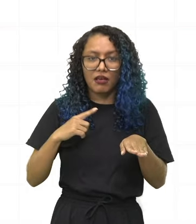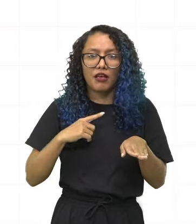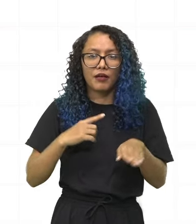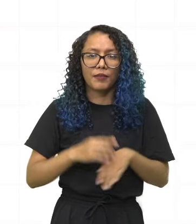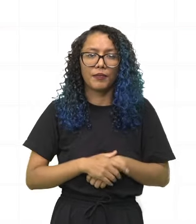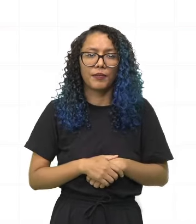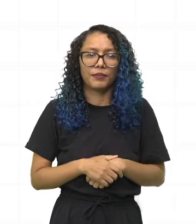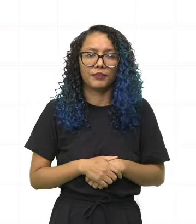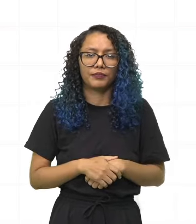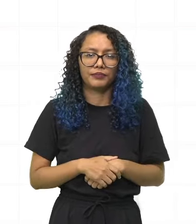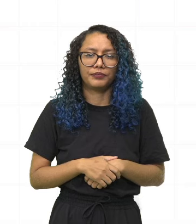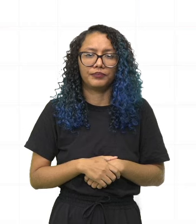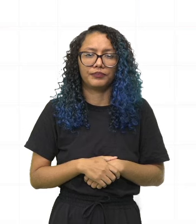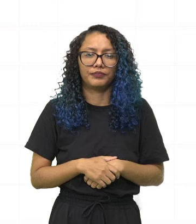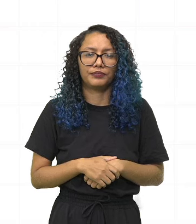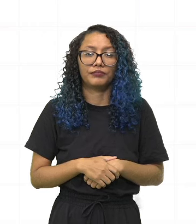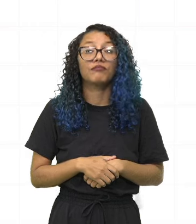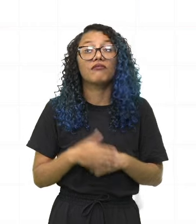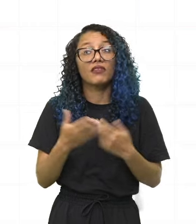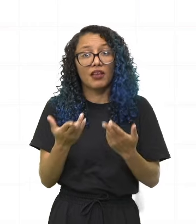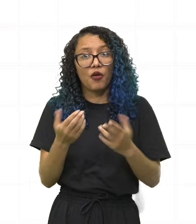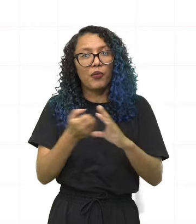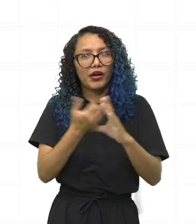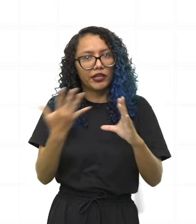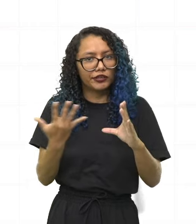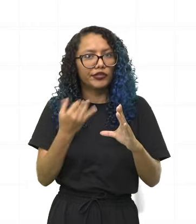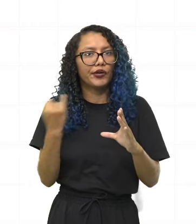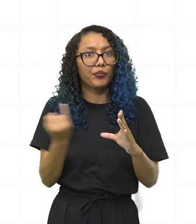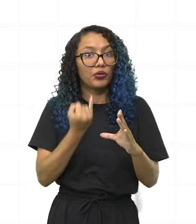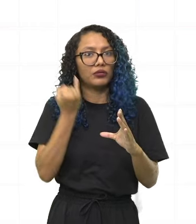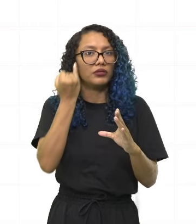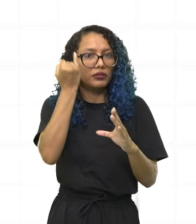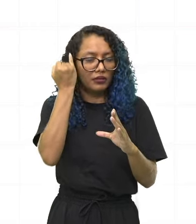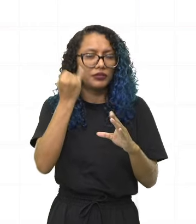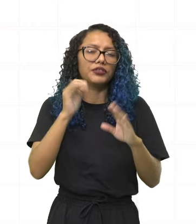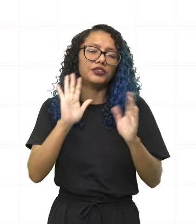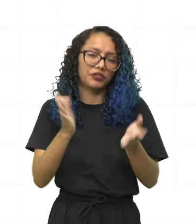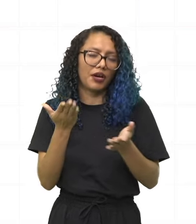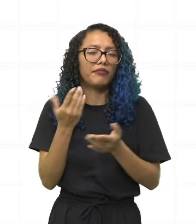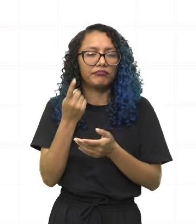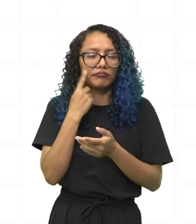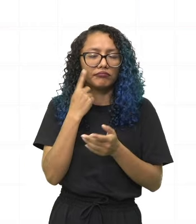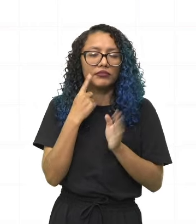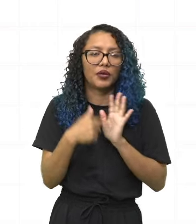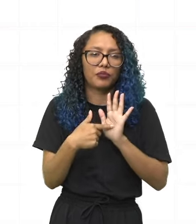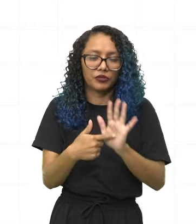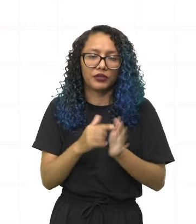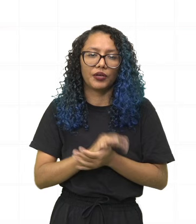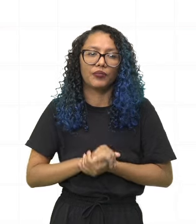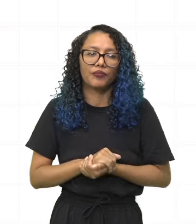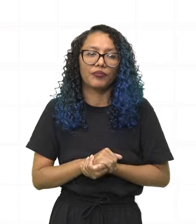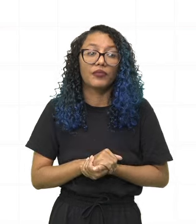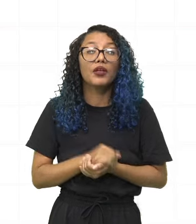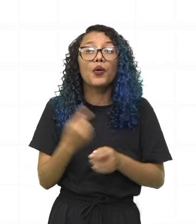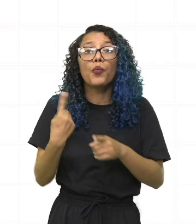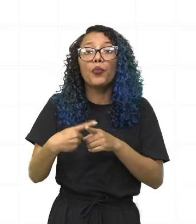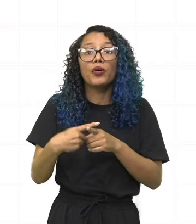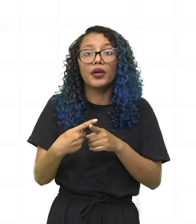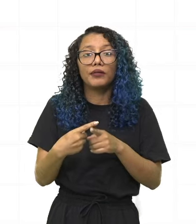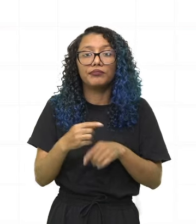E esse fator, ele vai ser responsável, como a gente viu ali anteriormente. Quando é uma região de Planície, a gente também tem